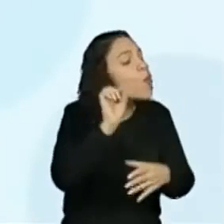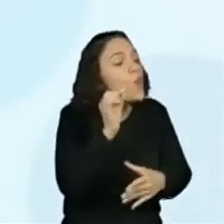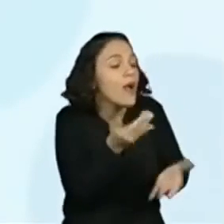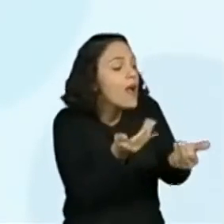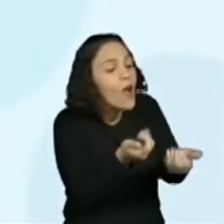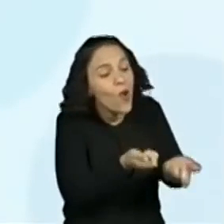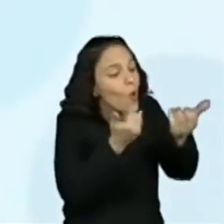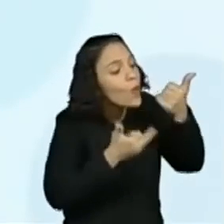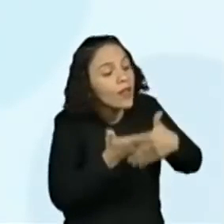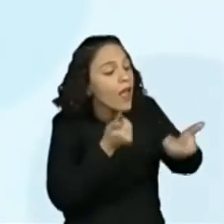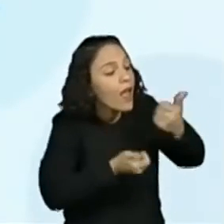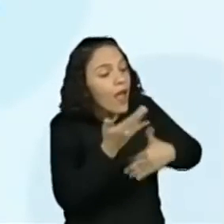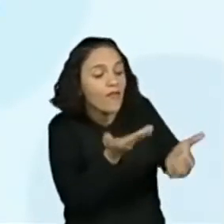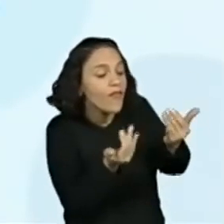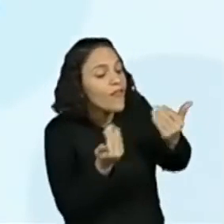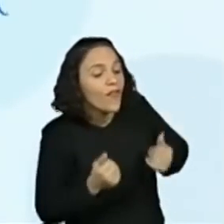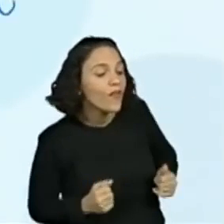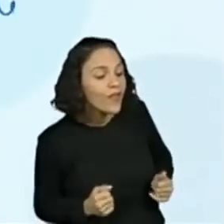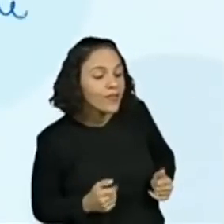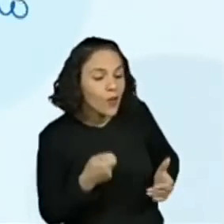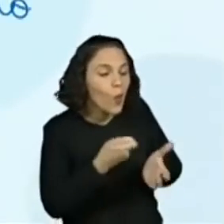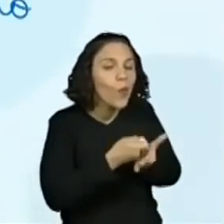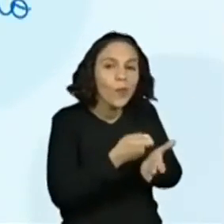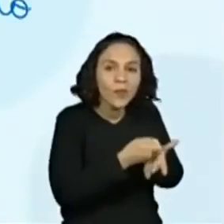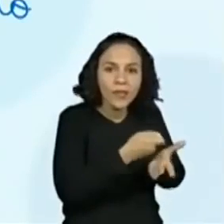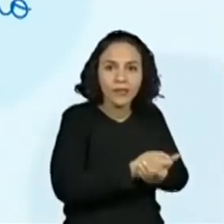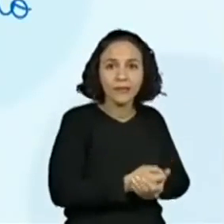Tudo. Sobre a magia.